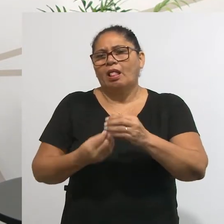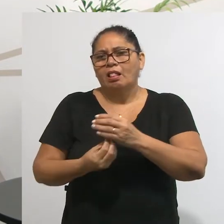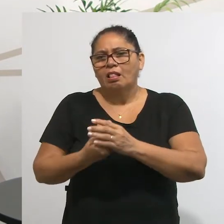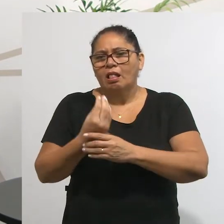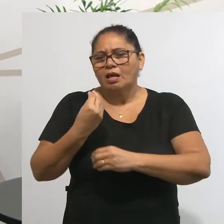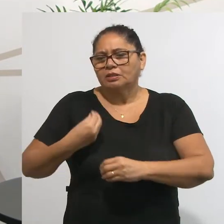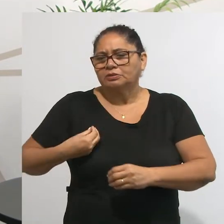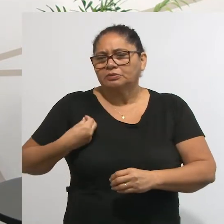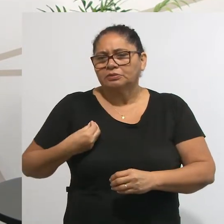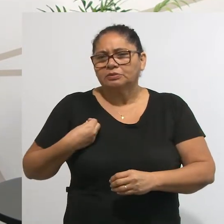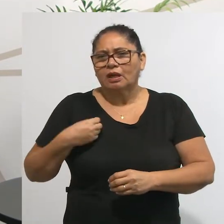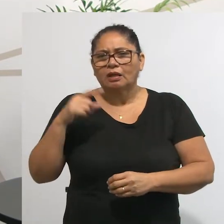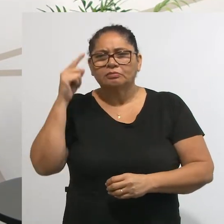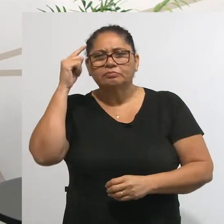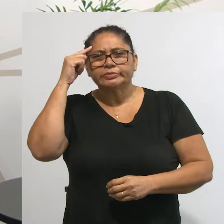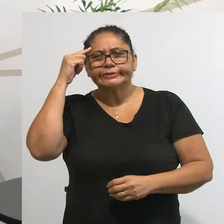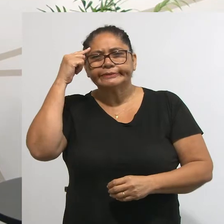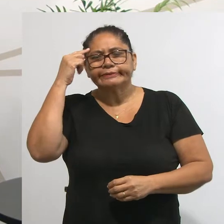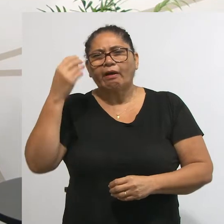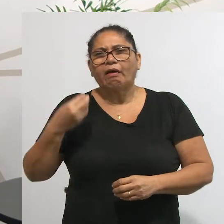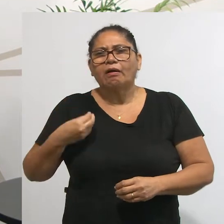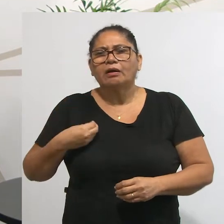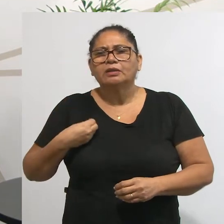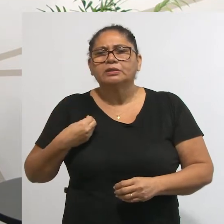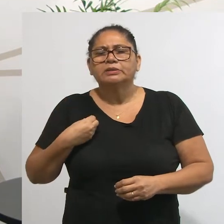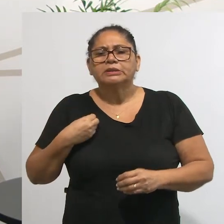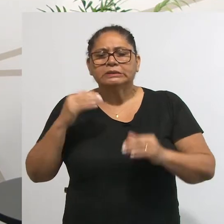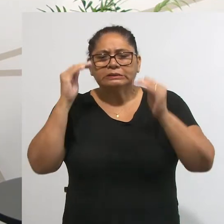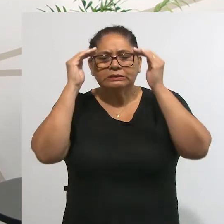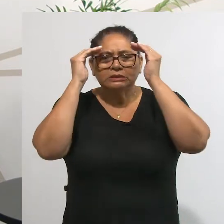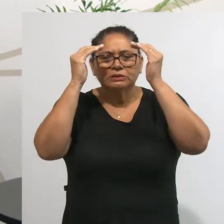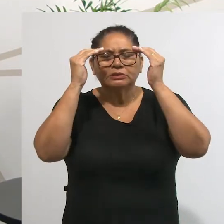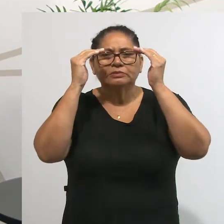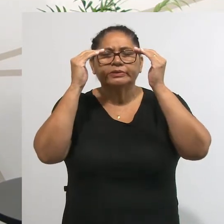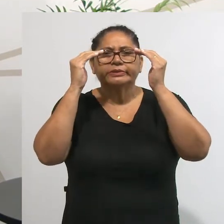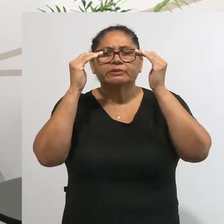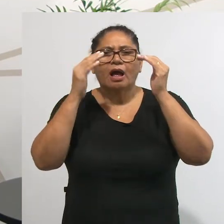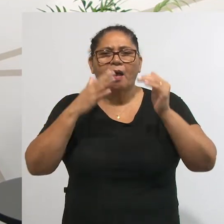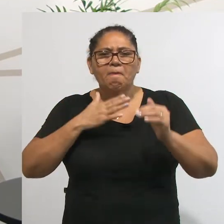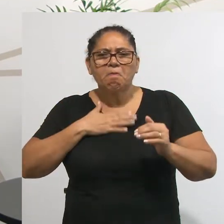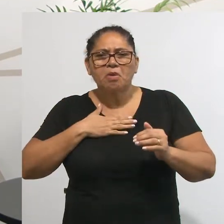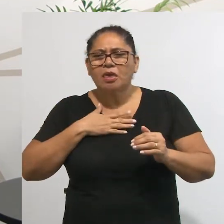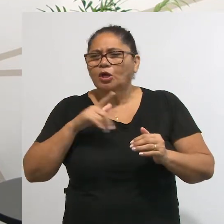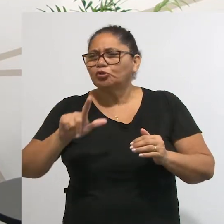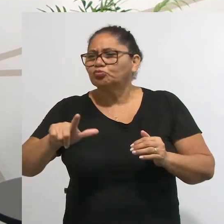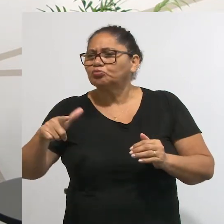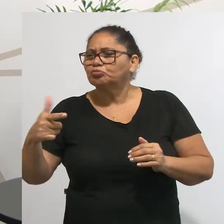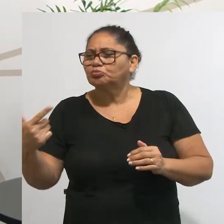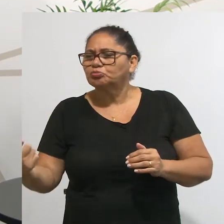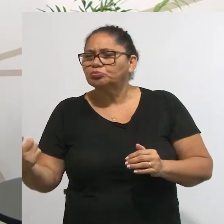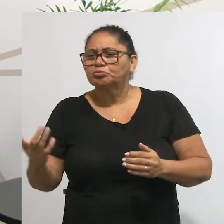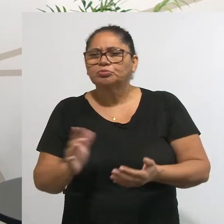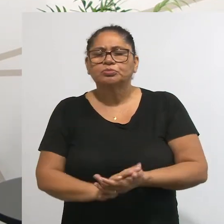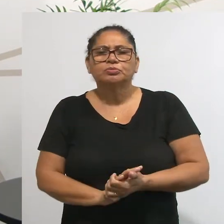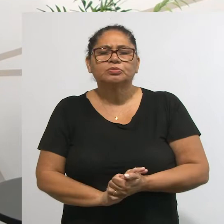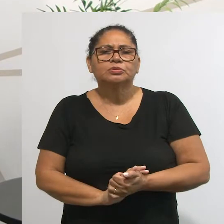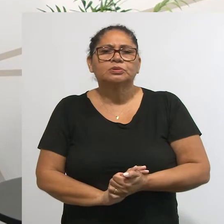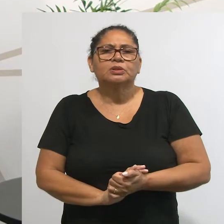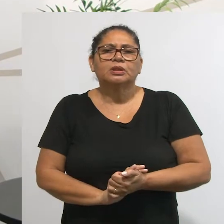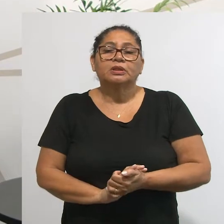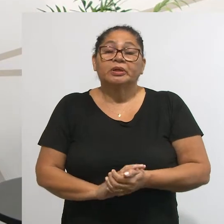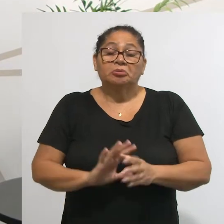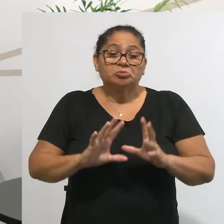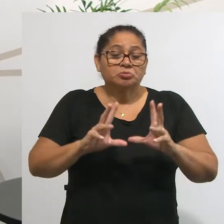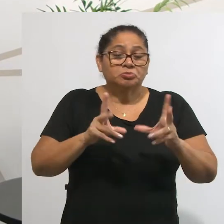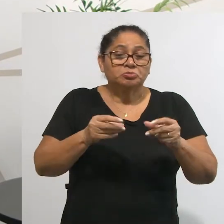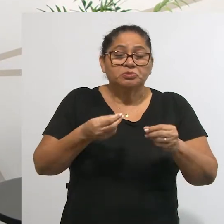da vida, de repensar a existência e de respeitar a existência minha e do outro. Então, tudo isso